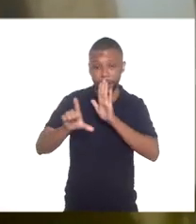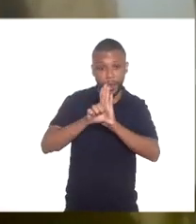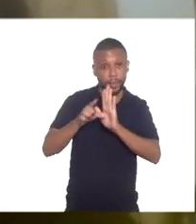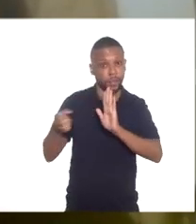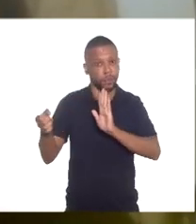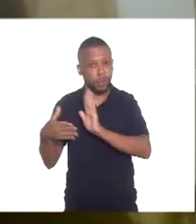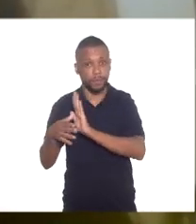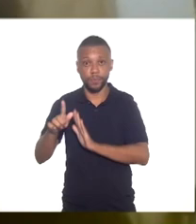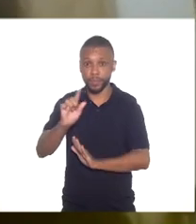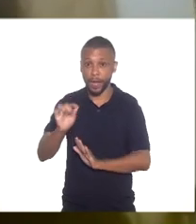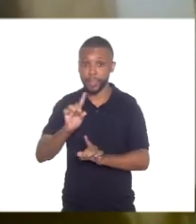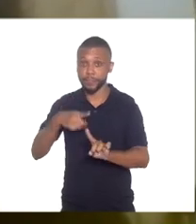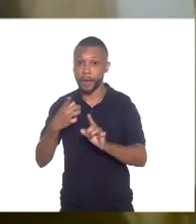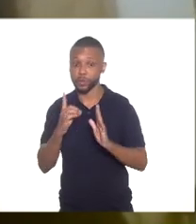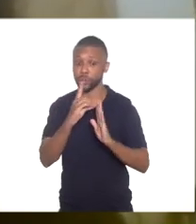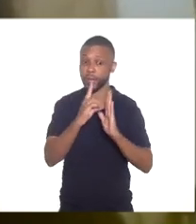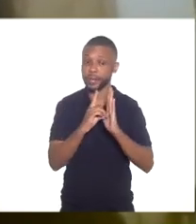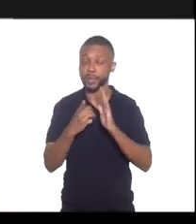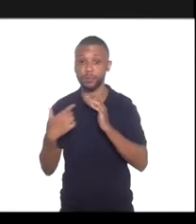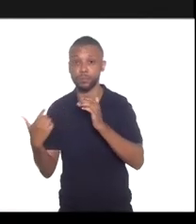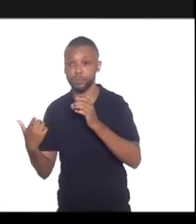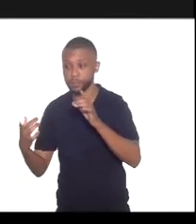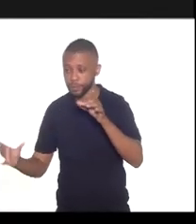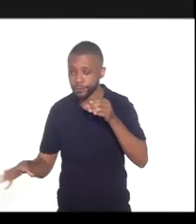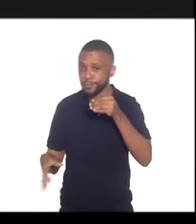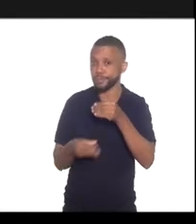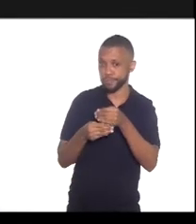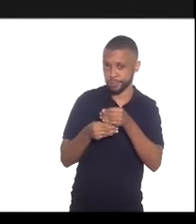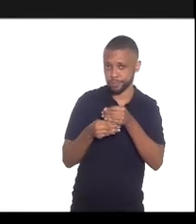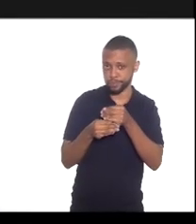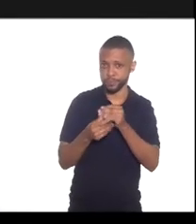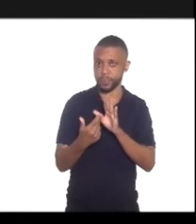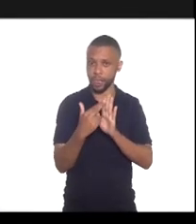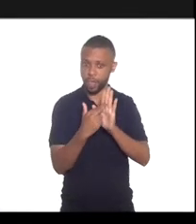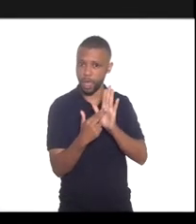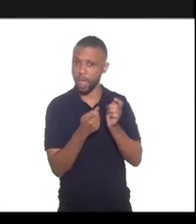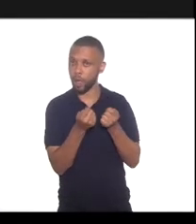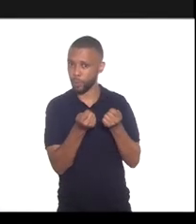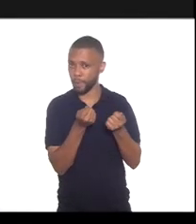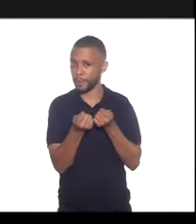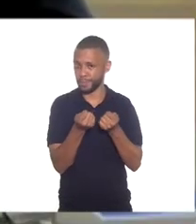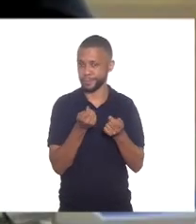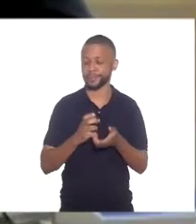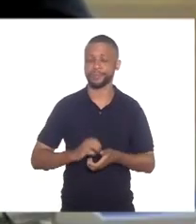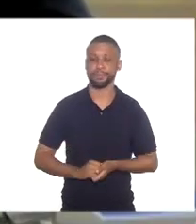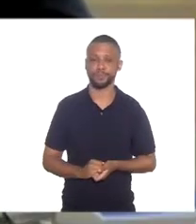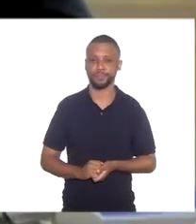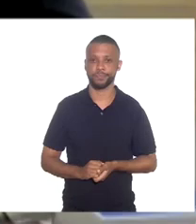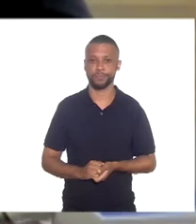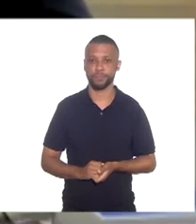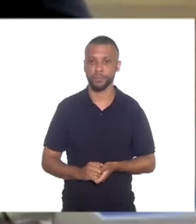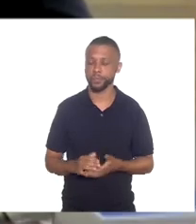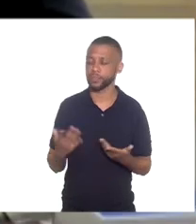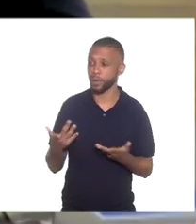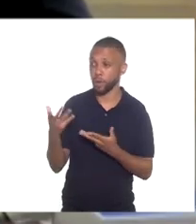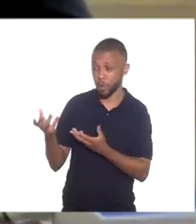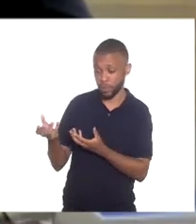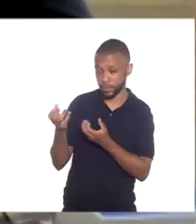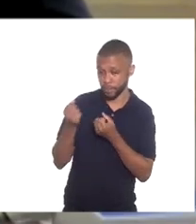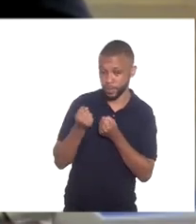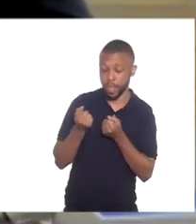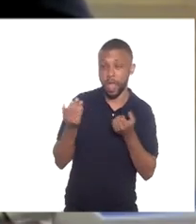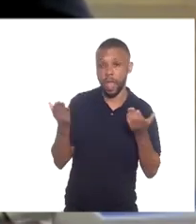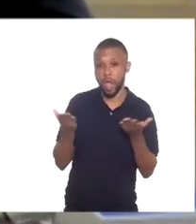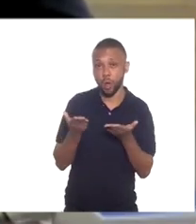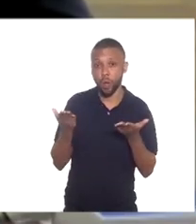pelo decreto que a regulamenta. Então, eu acho que eu recebi aqui o pessoal